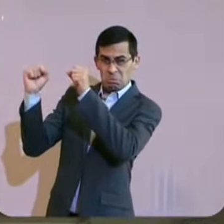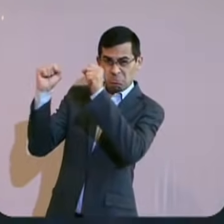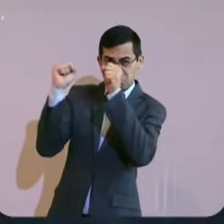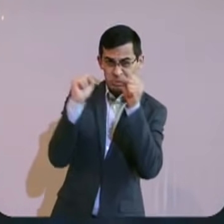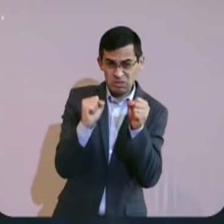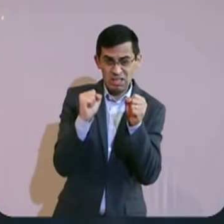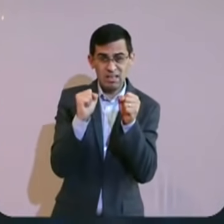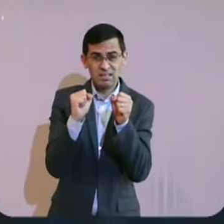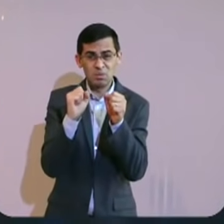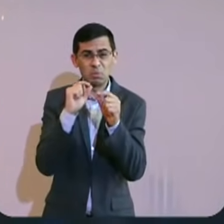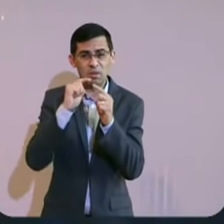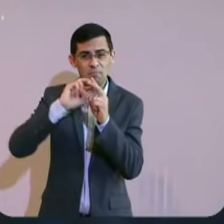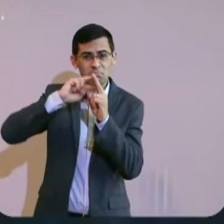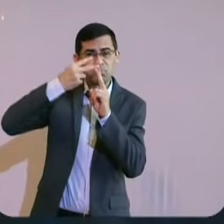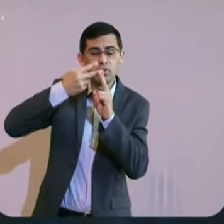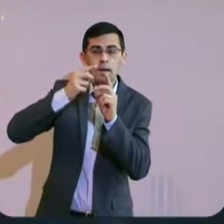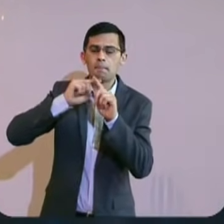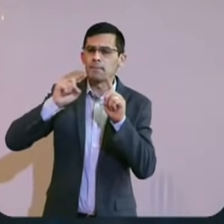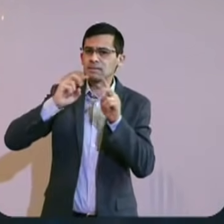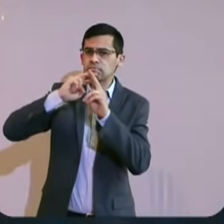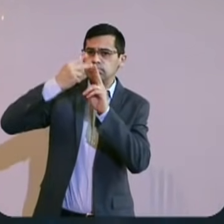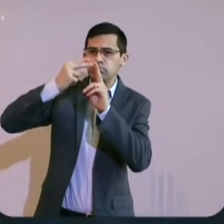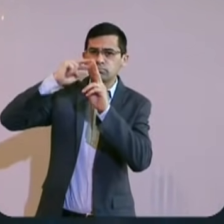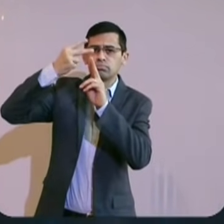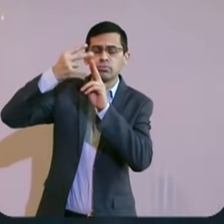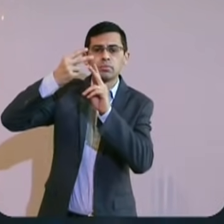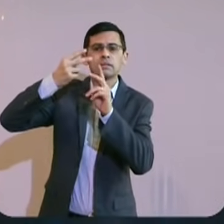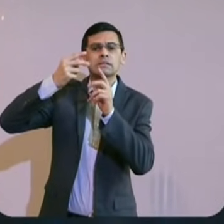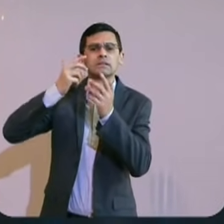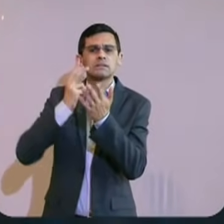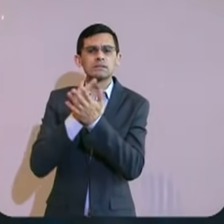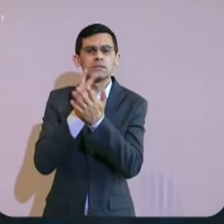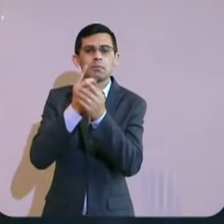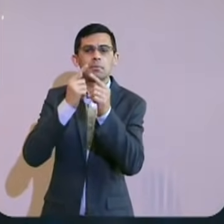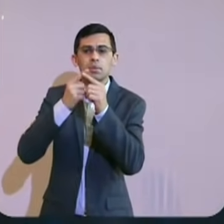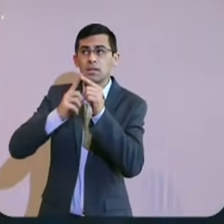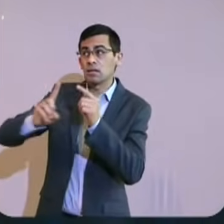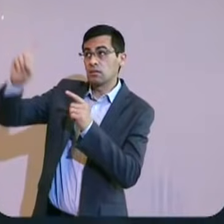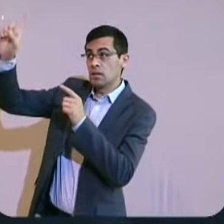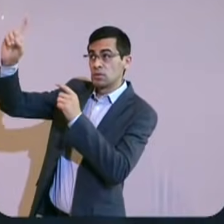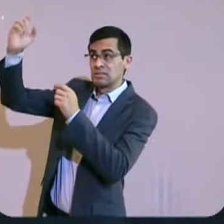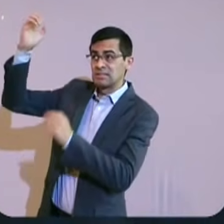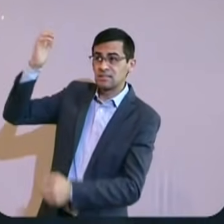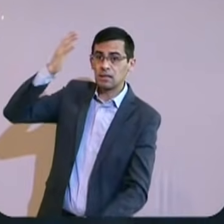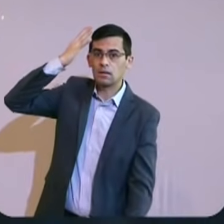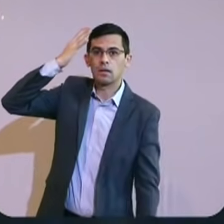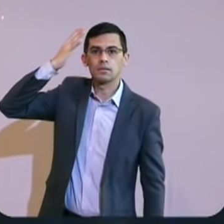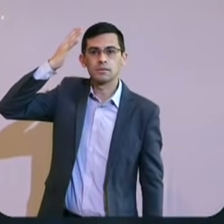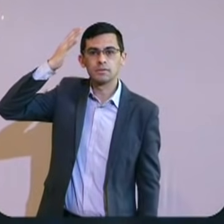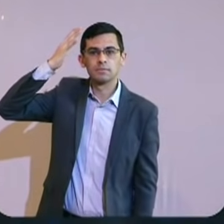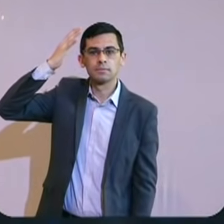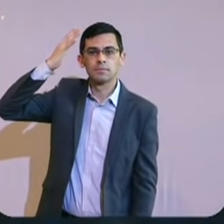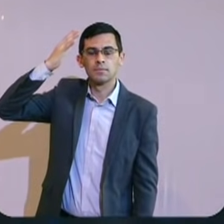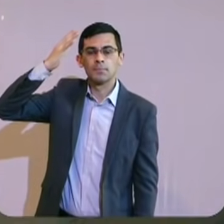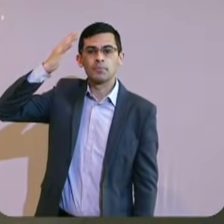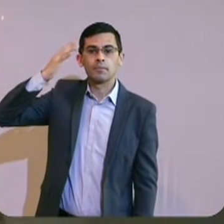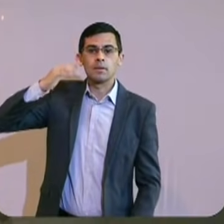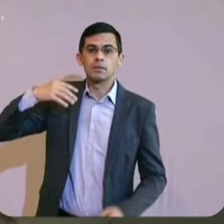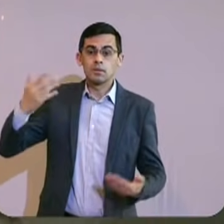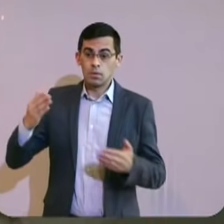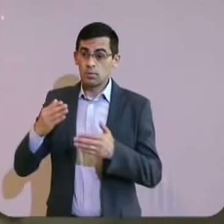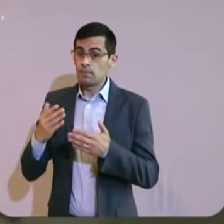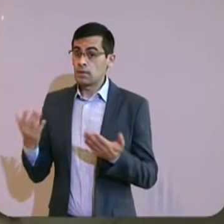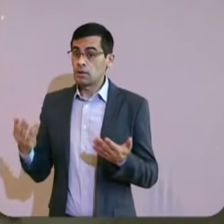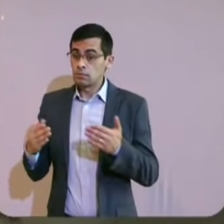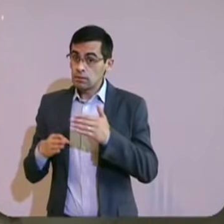da adição, mas o poder da multiplicação, porque Deus derrama graça, e entrar